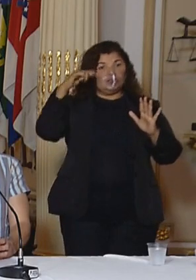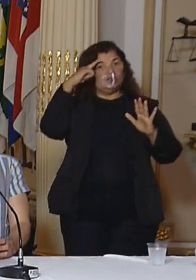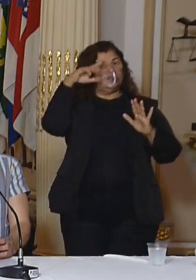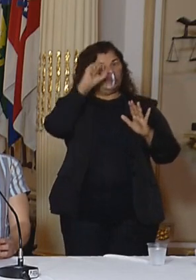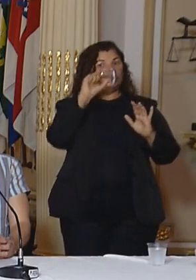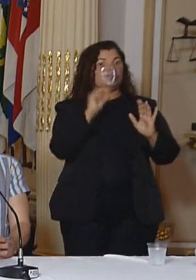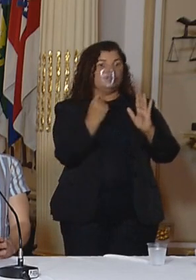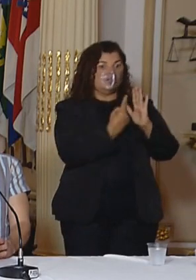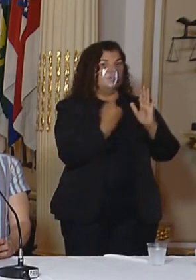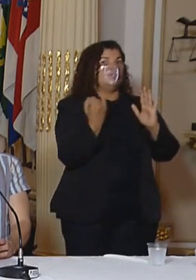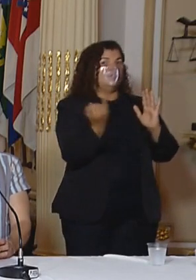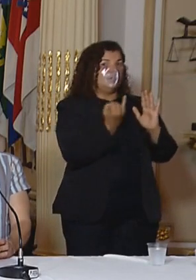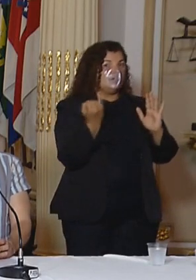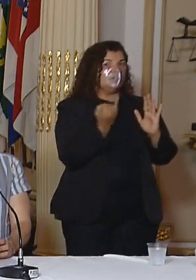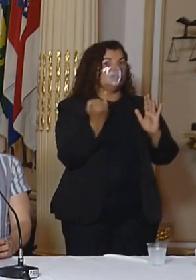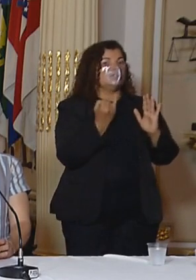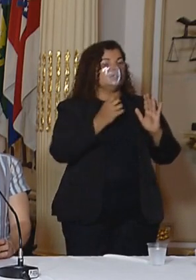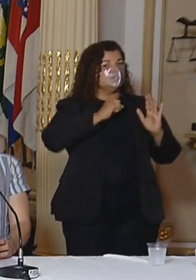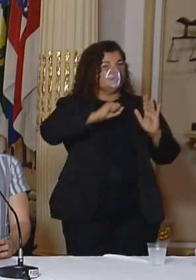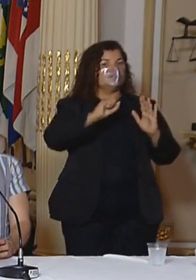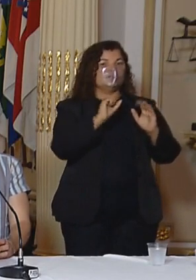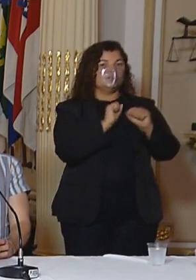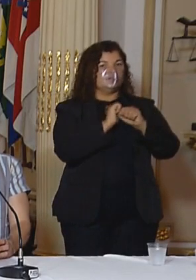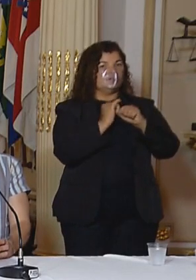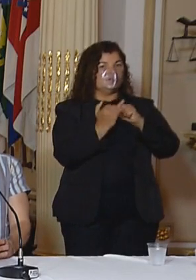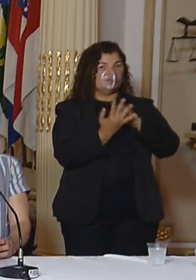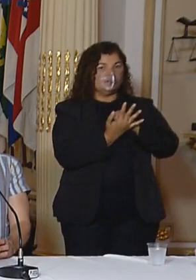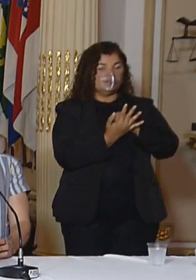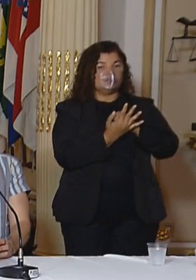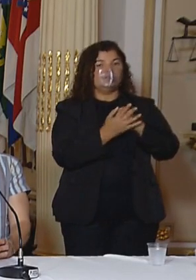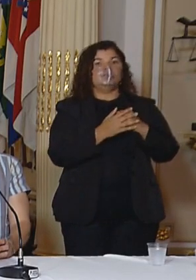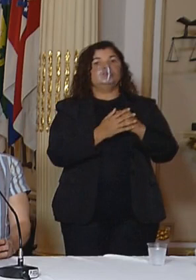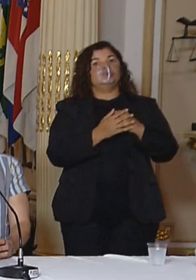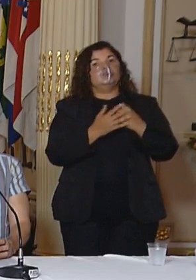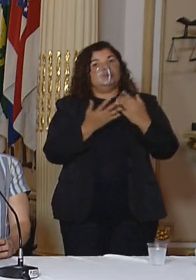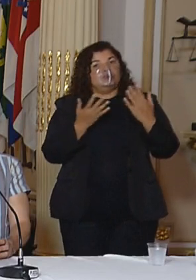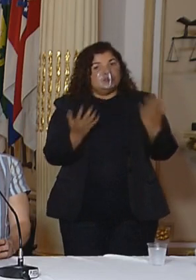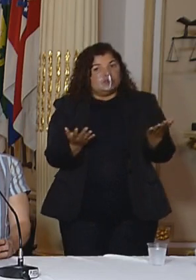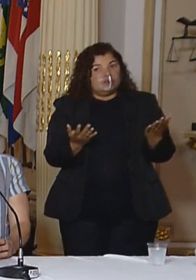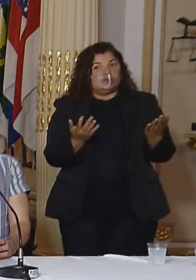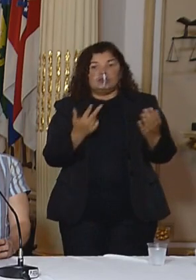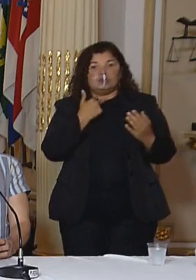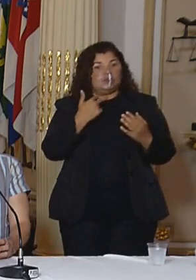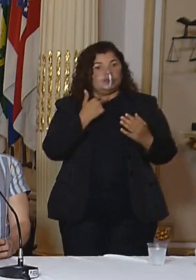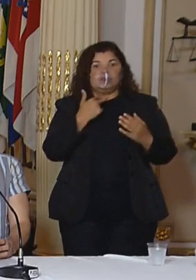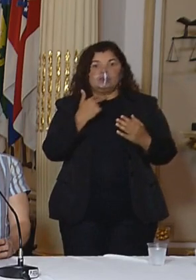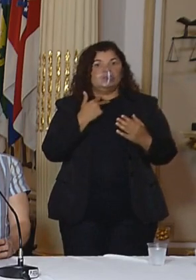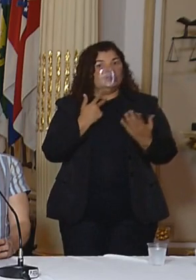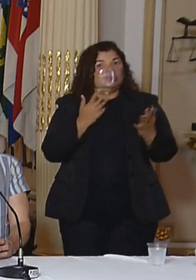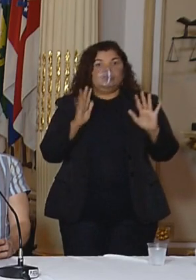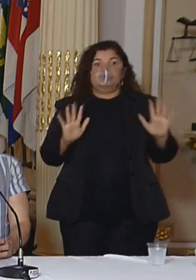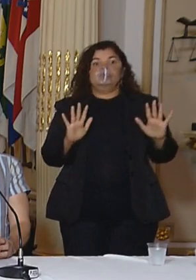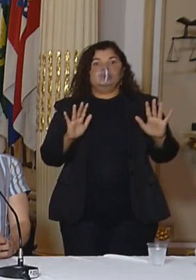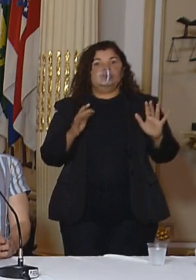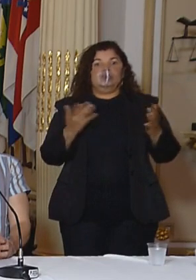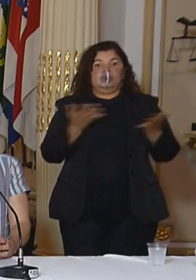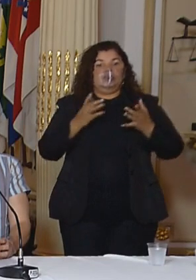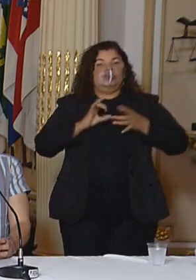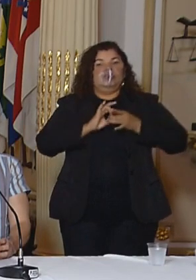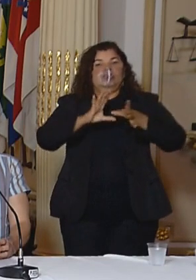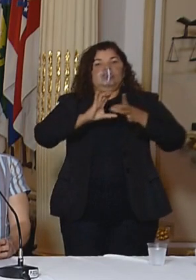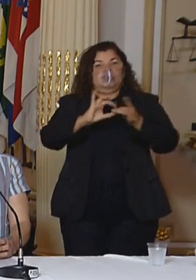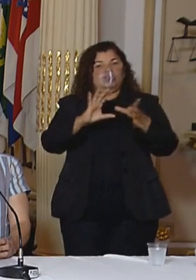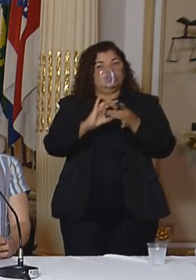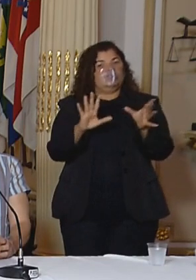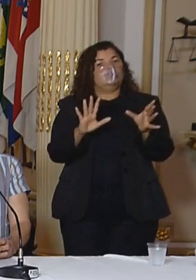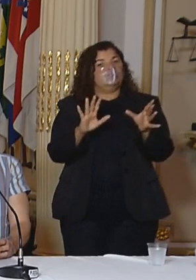sendo um instrumento importante de enfrentamento à Covid, isso não quer dizer que a gente possa relaxar sem a preocupação de que não